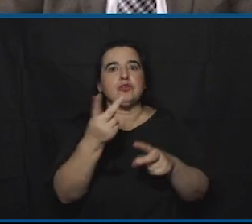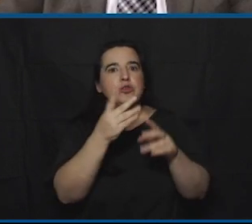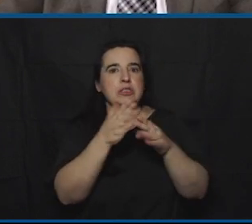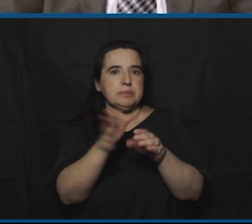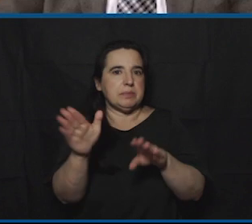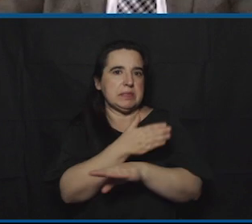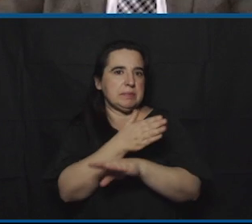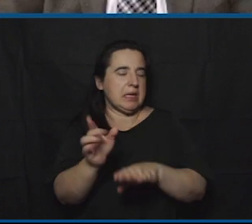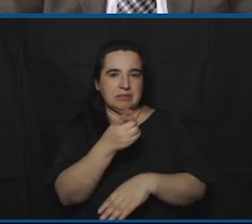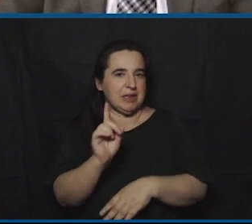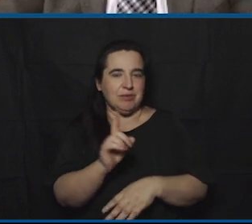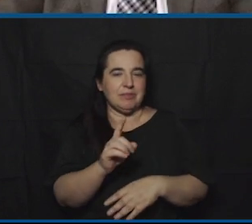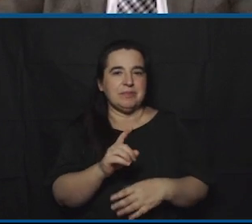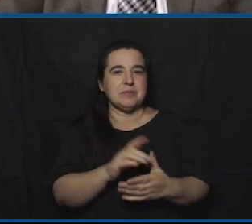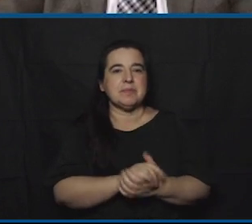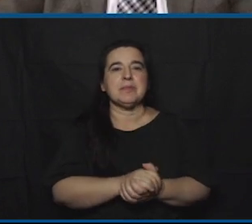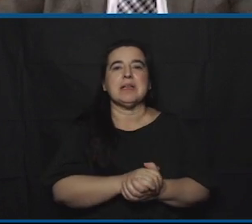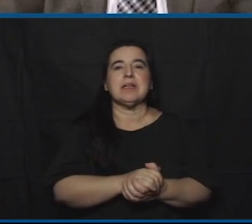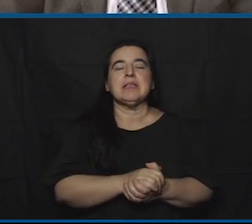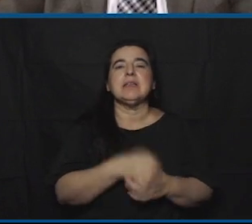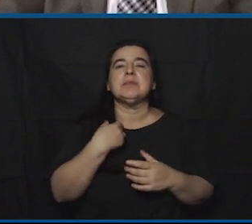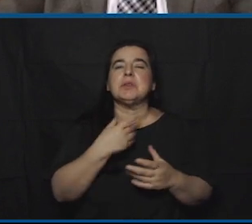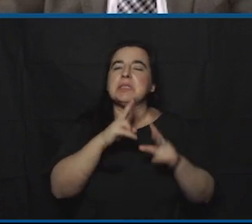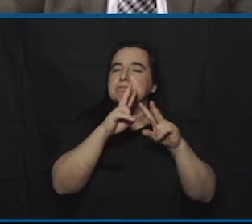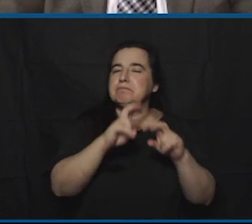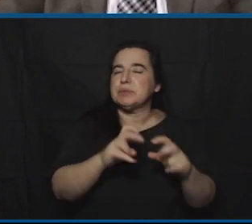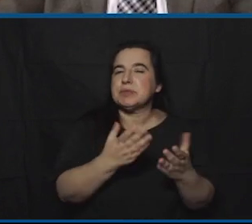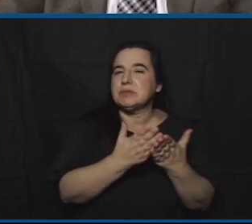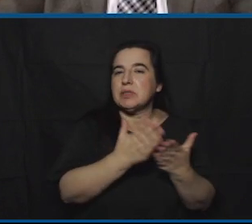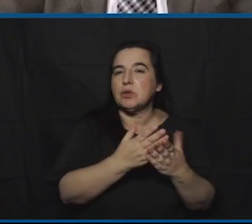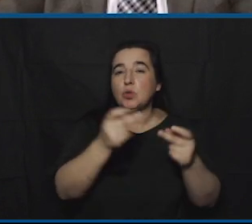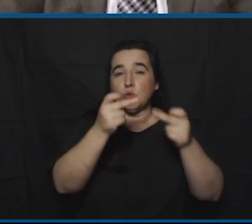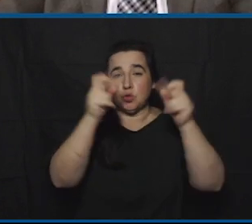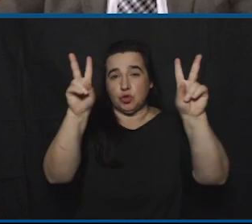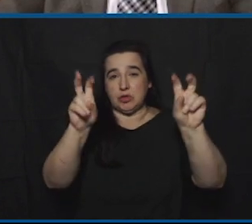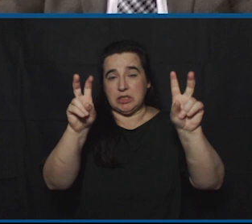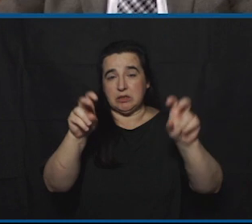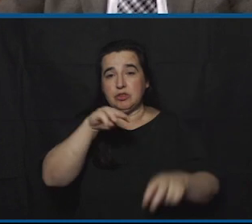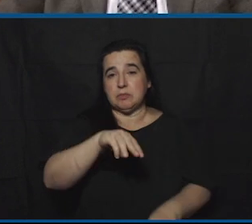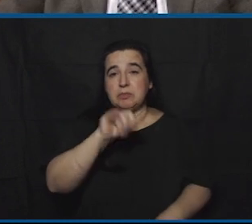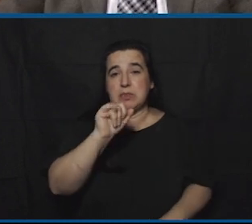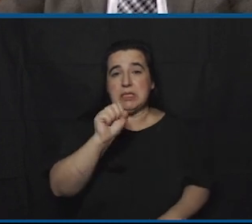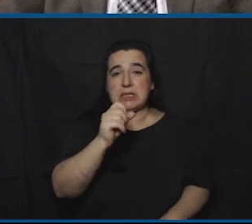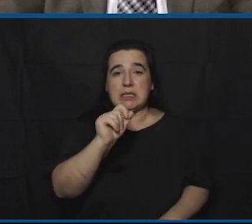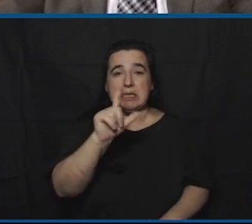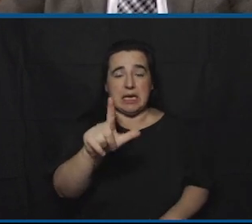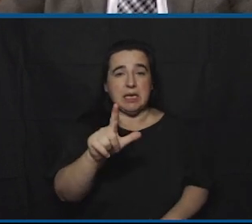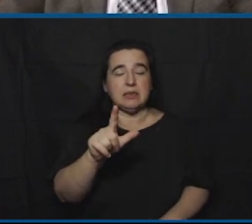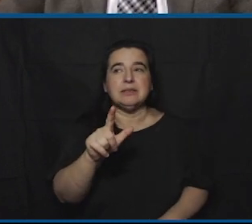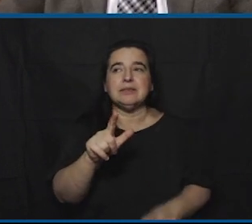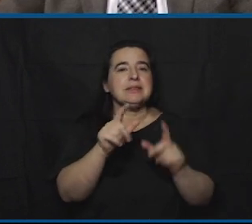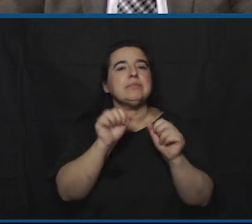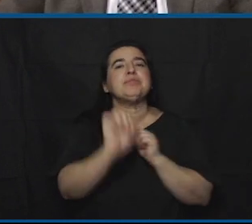É interessante. Mas depois eles dizem têm esta análise que dizem que os títulos, assim como Miguel, por exemplo, quer dizer quem é como